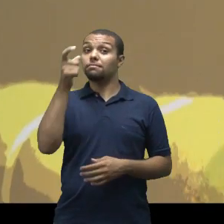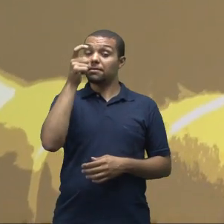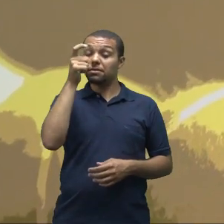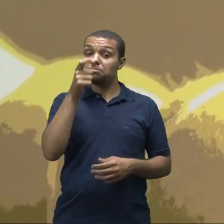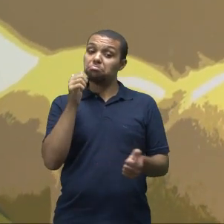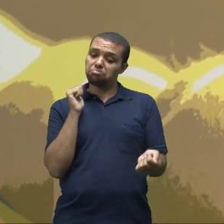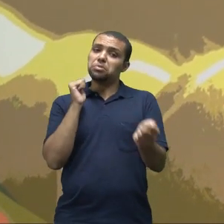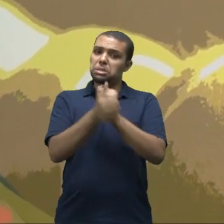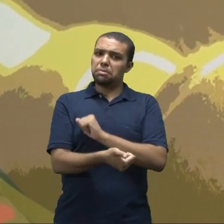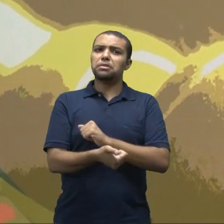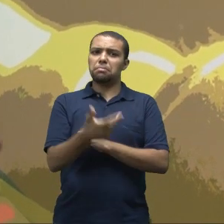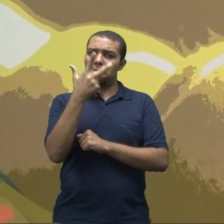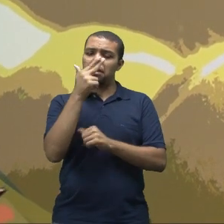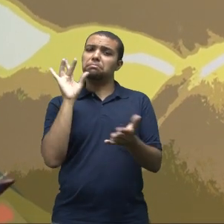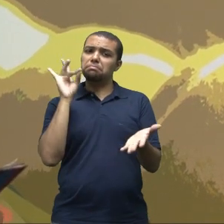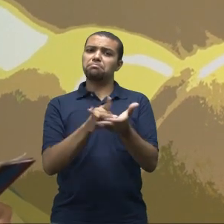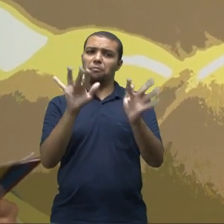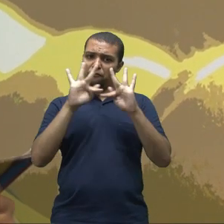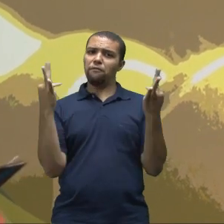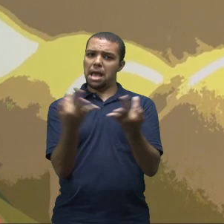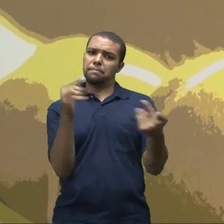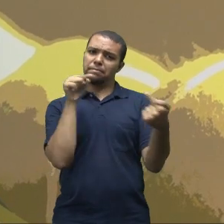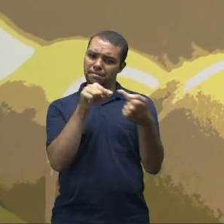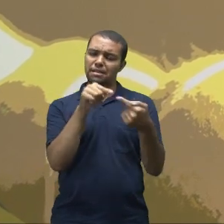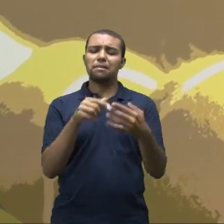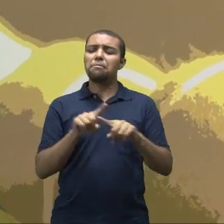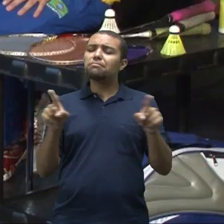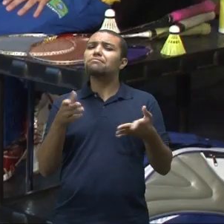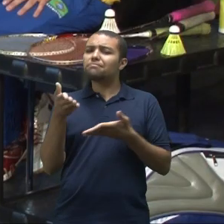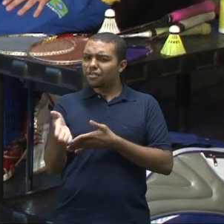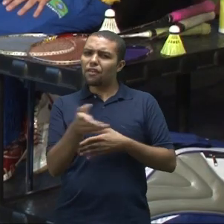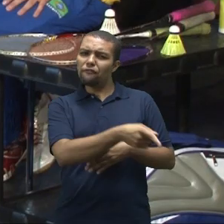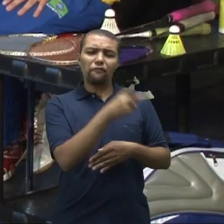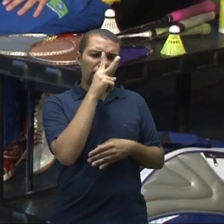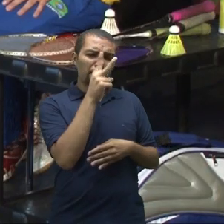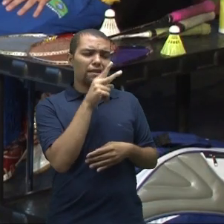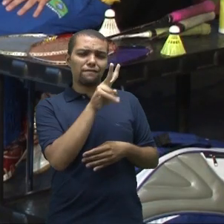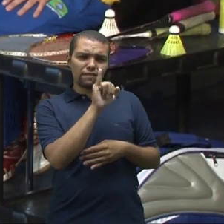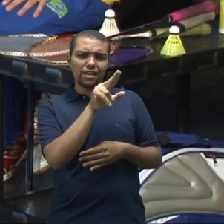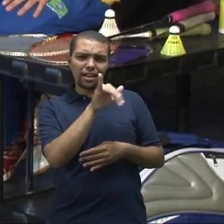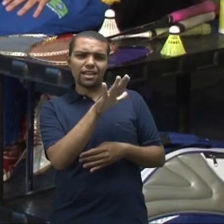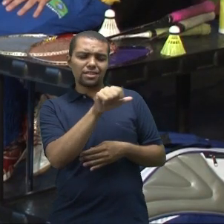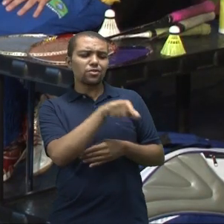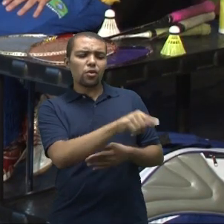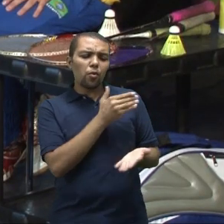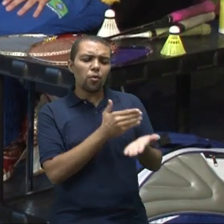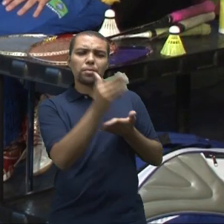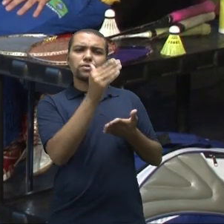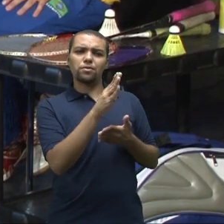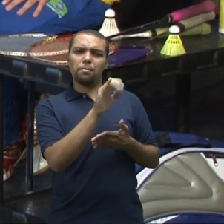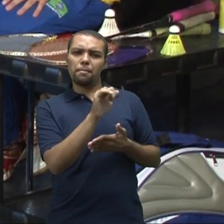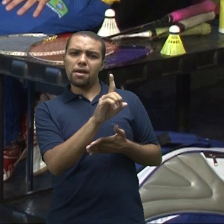Bom, como a gente viu na matéria, é um esporte bem familiar, né? Foi por isso, Vinícius, que você começou